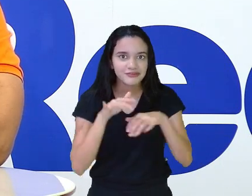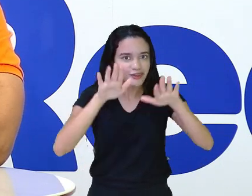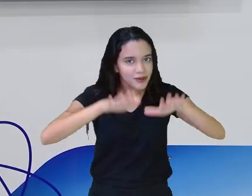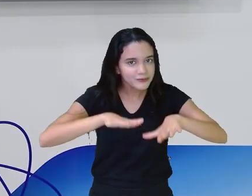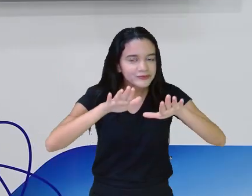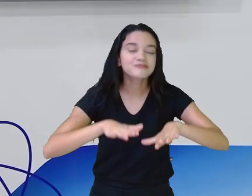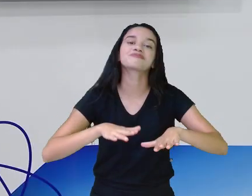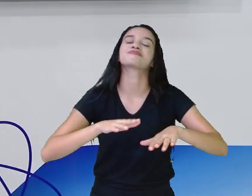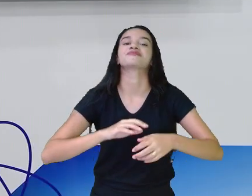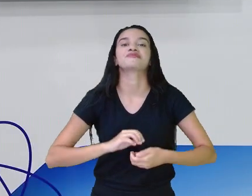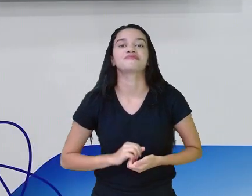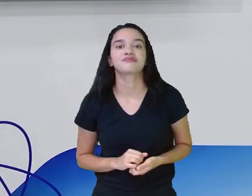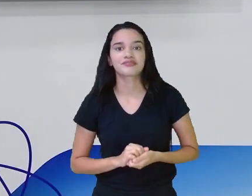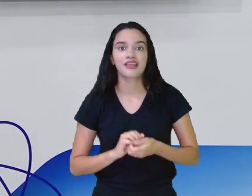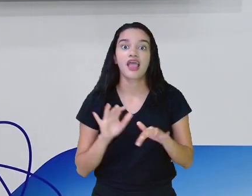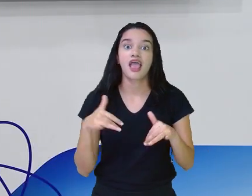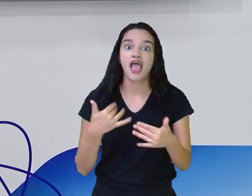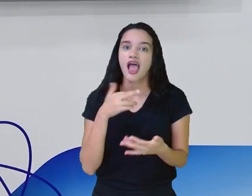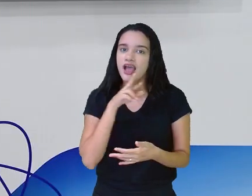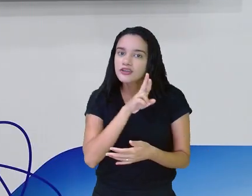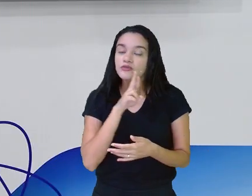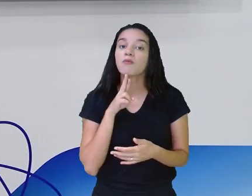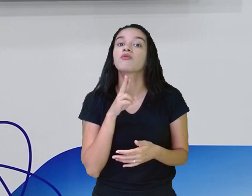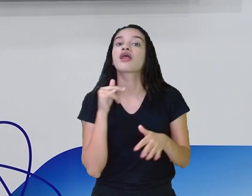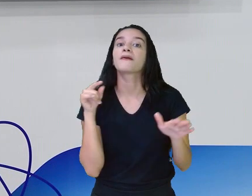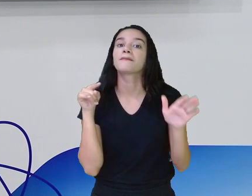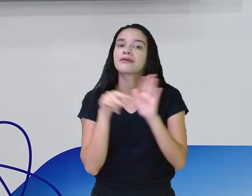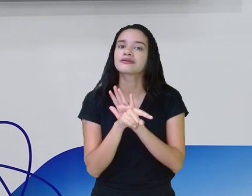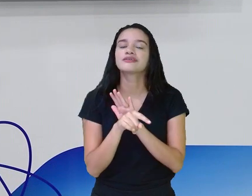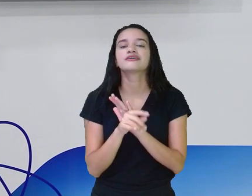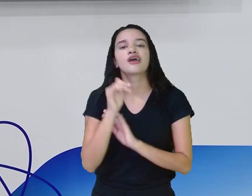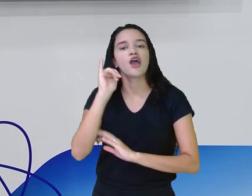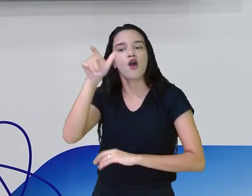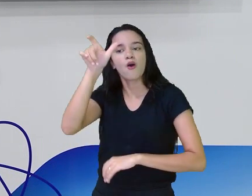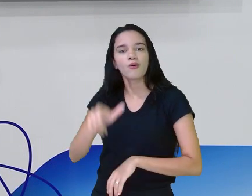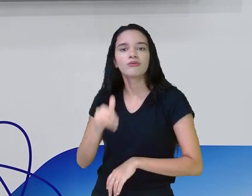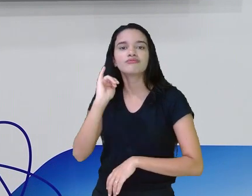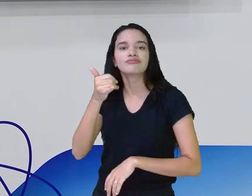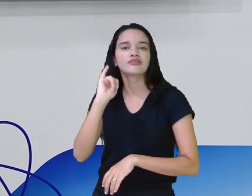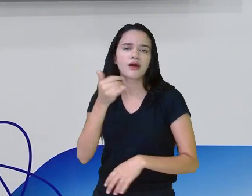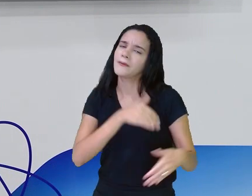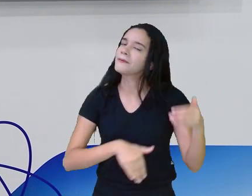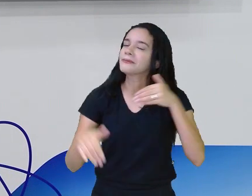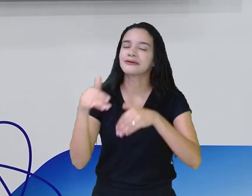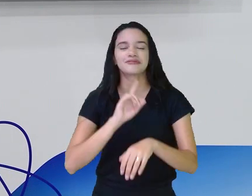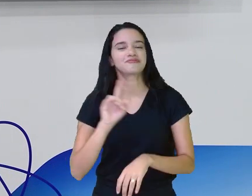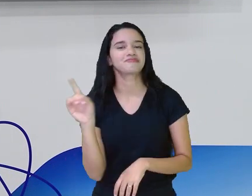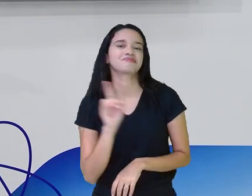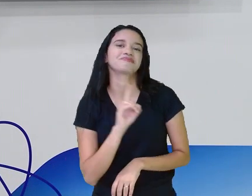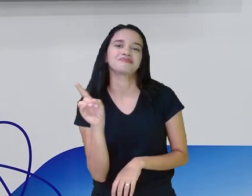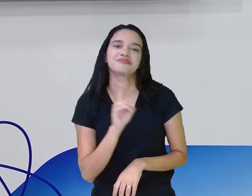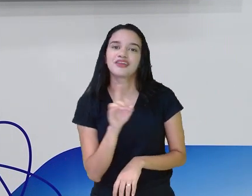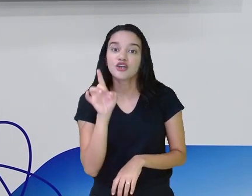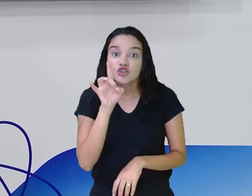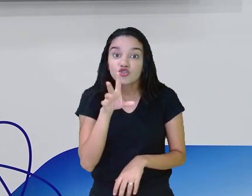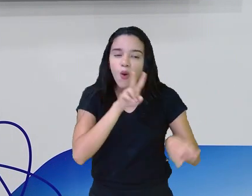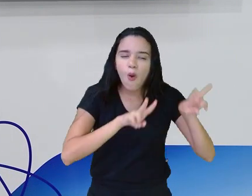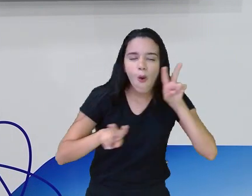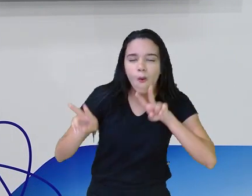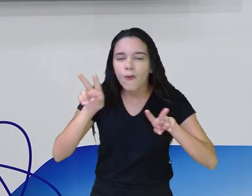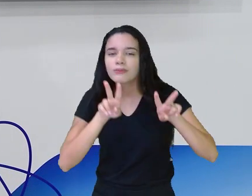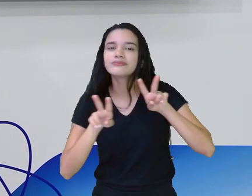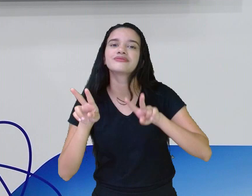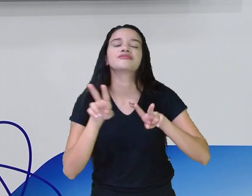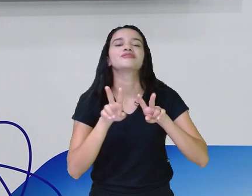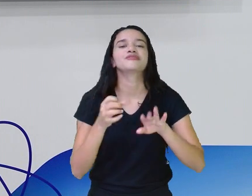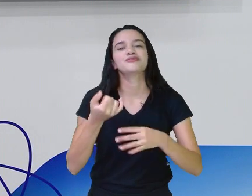aí. Fica por aí e respondendo a pergunta, o narrador aqui não participa da história, ele foi apenas